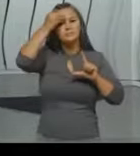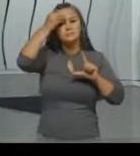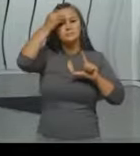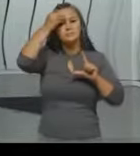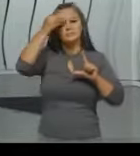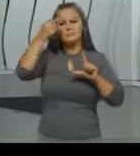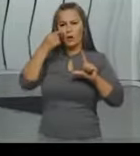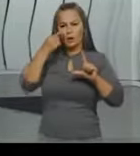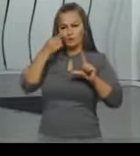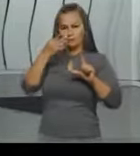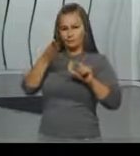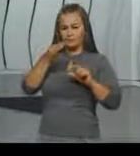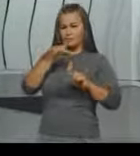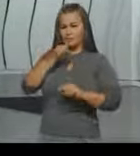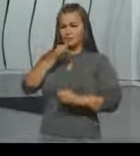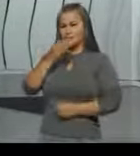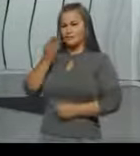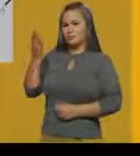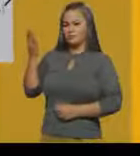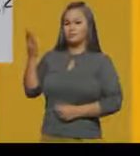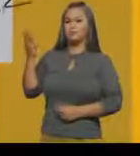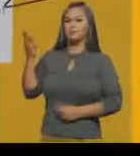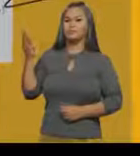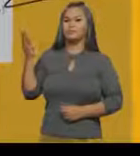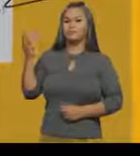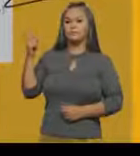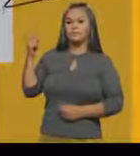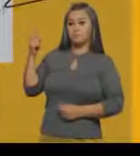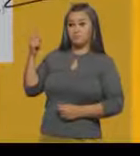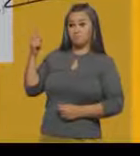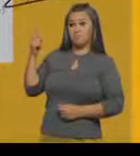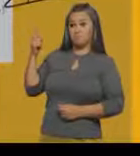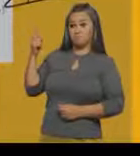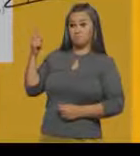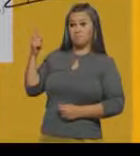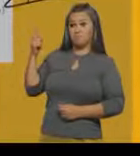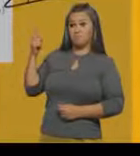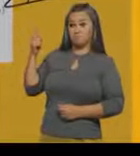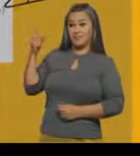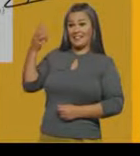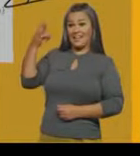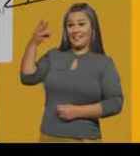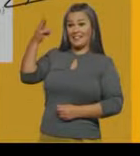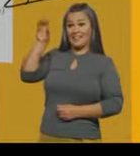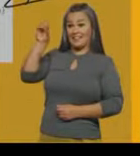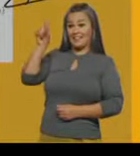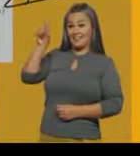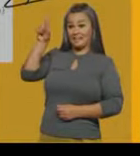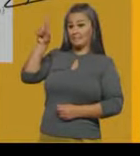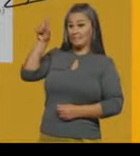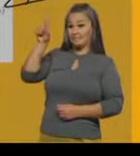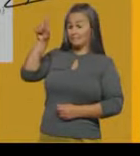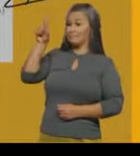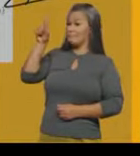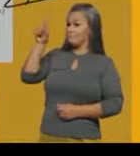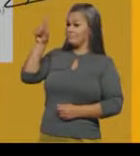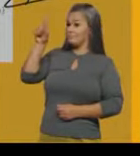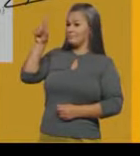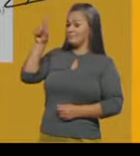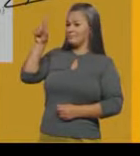fazer uma figura aqui. Faz de conta aqui, ó. Aqui vale 30, né?